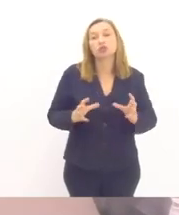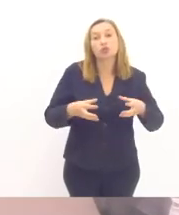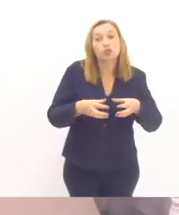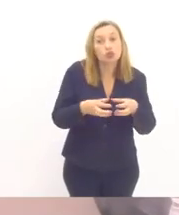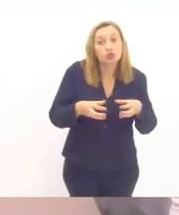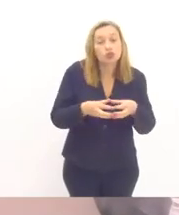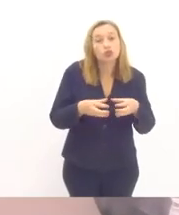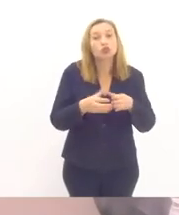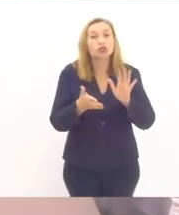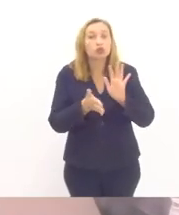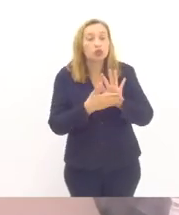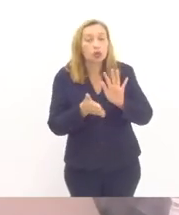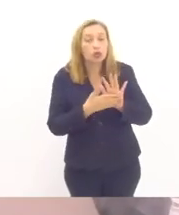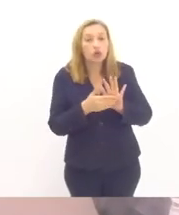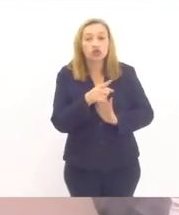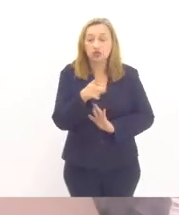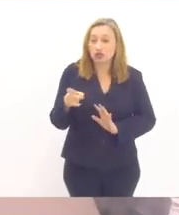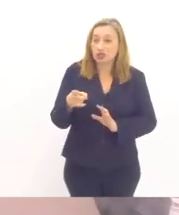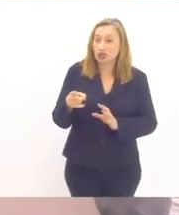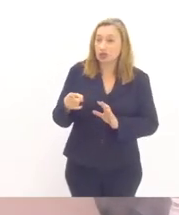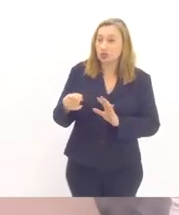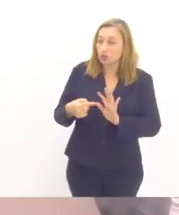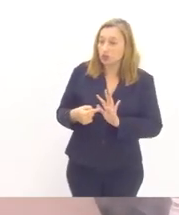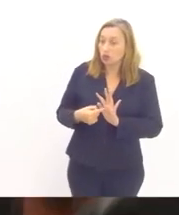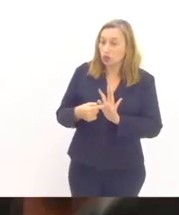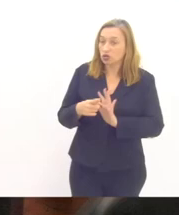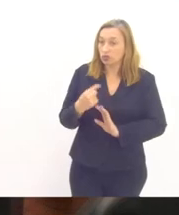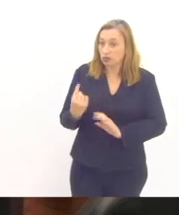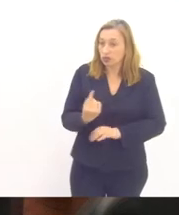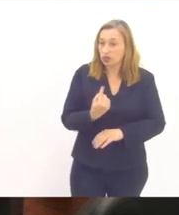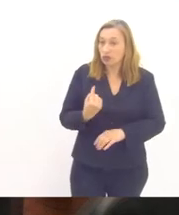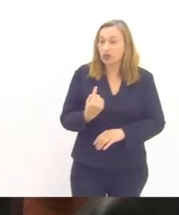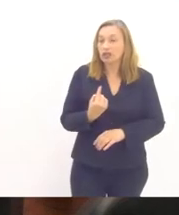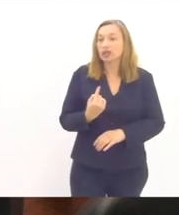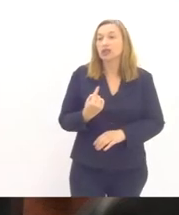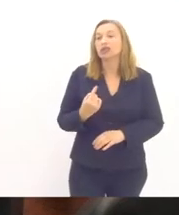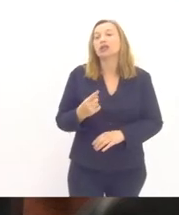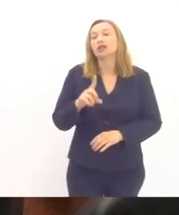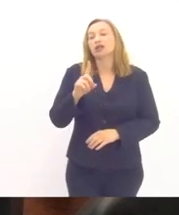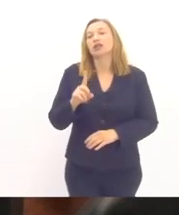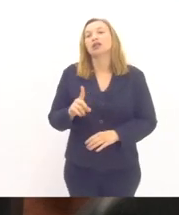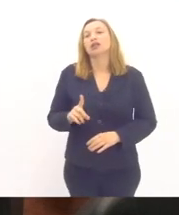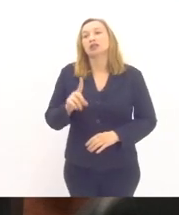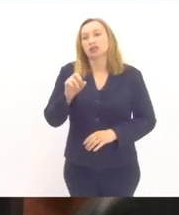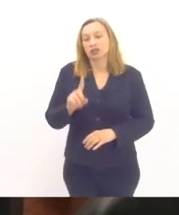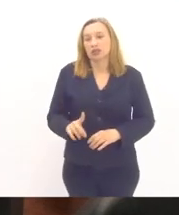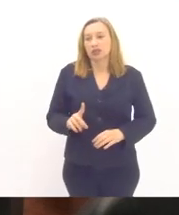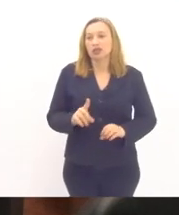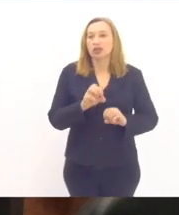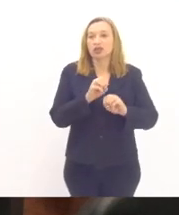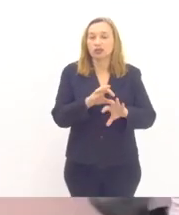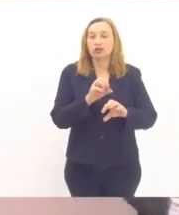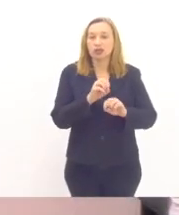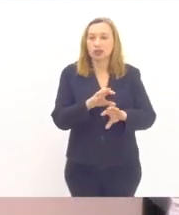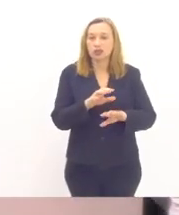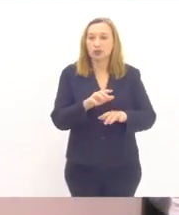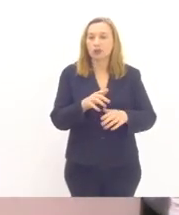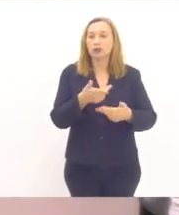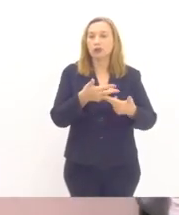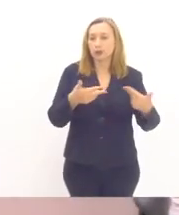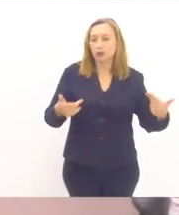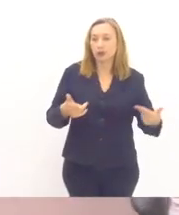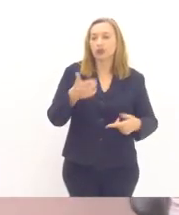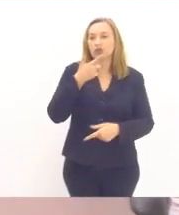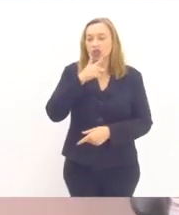né, de propostas que vocês nos trazem, de garantir a oferta da educação plurilíngue nas escolas públicas, respeitando a autonomia